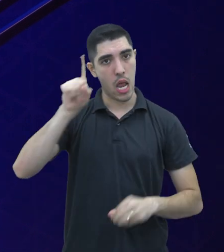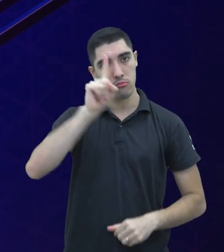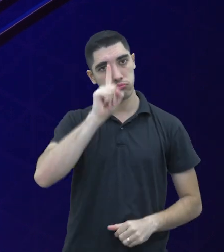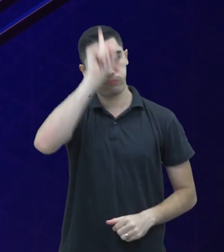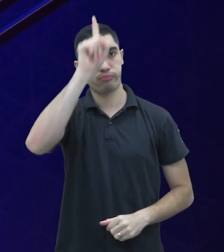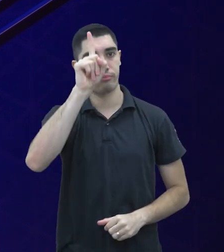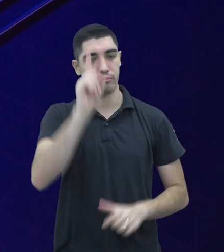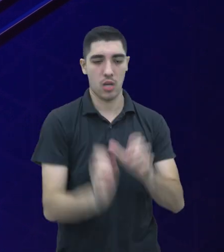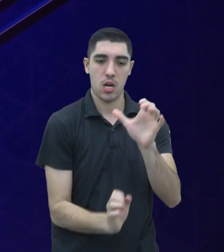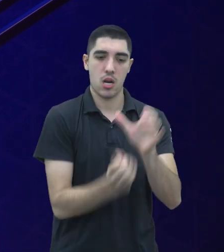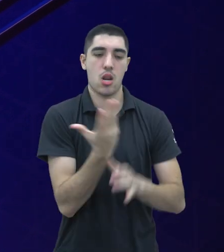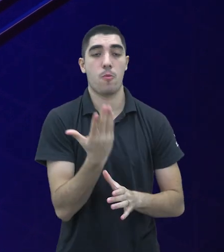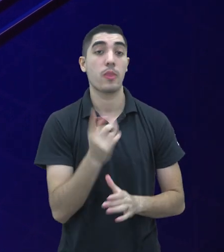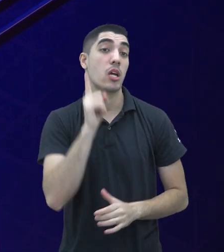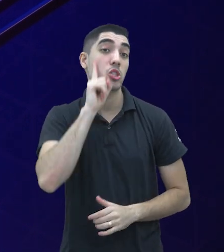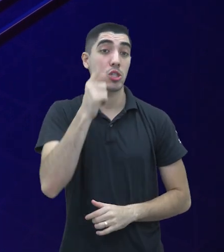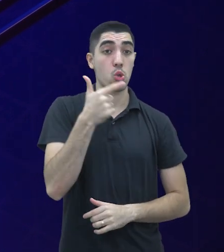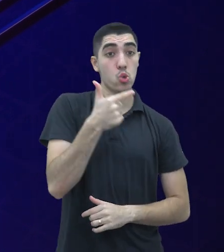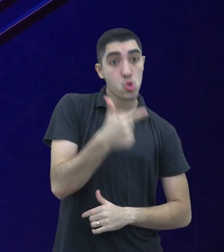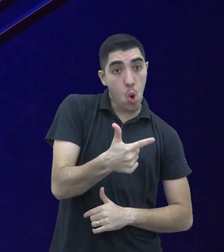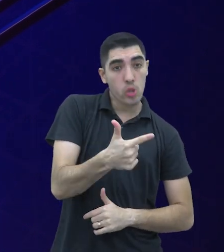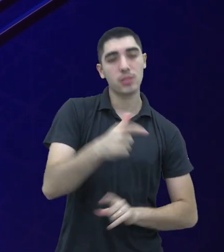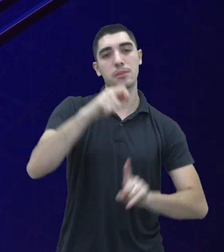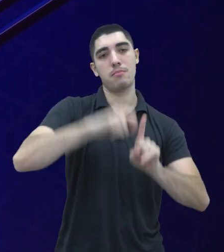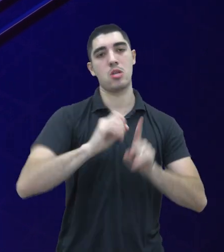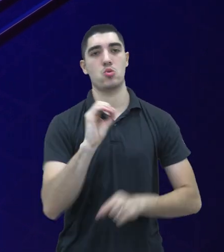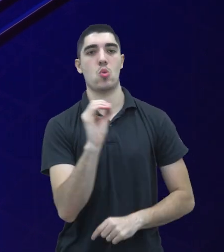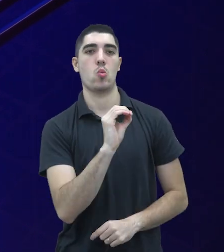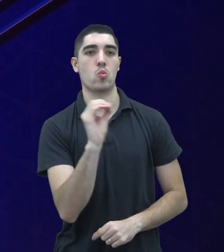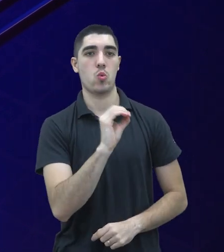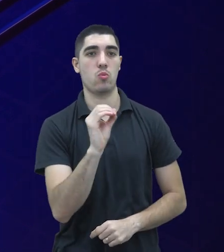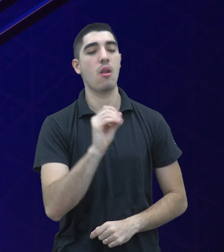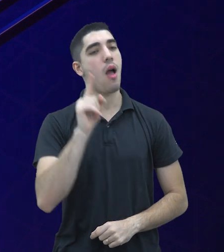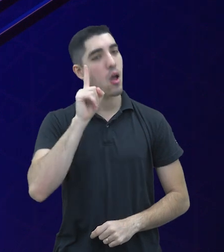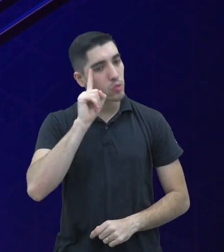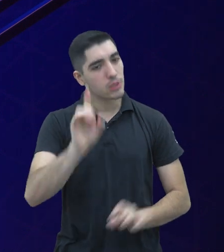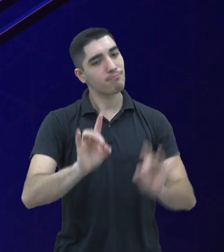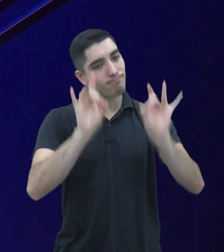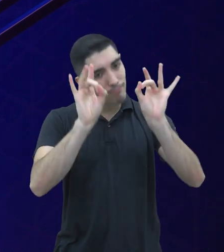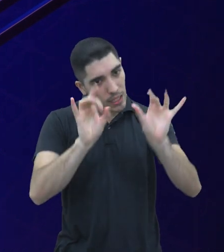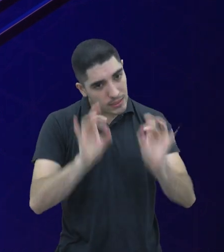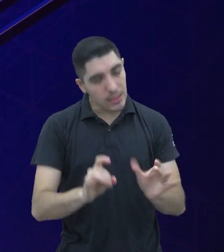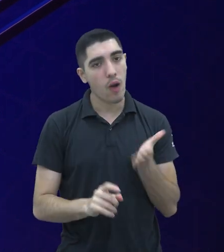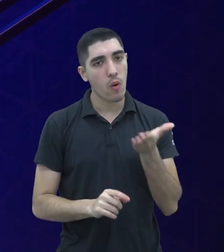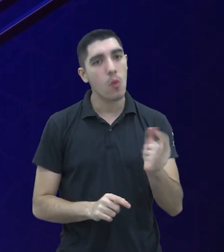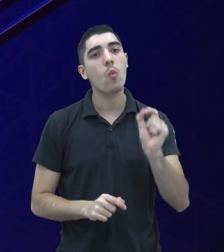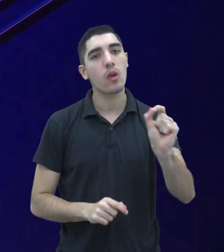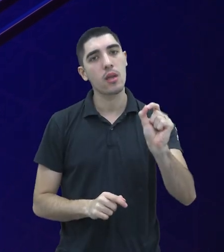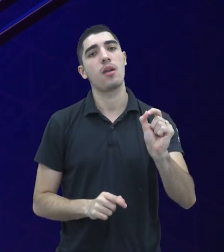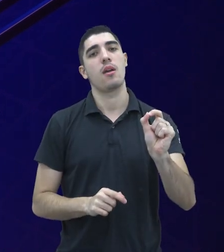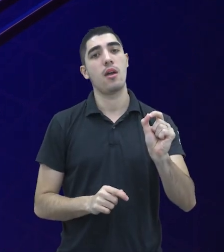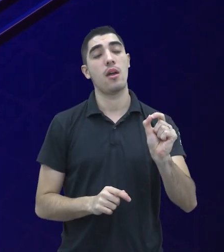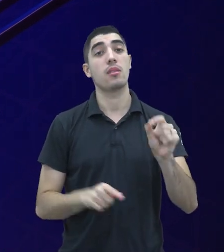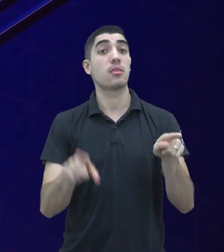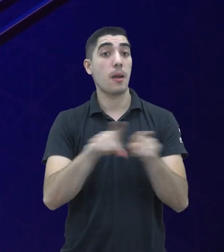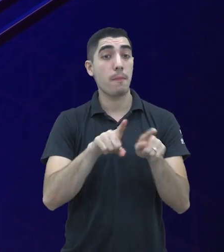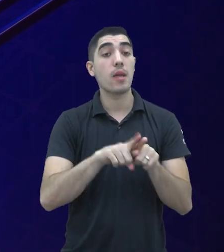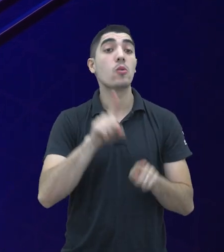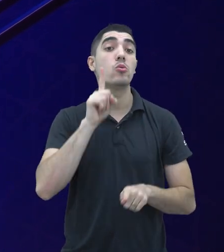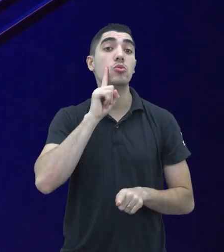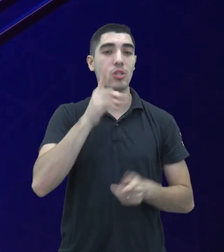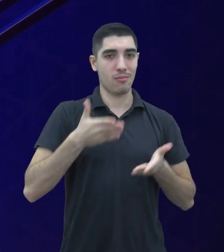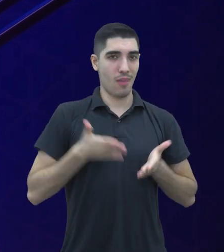Pela ONU. E a gente tem o dia 2 de outubro, que faz justamente referência ao dia, se eu não me engano,